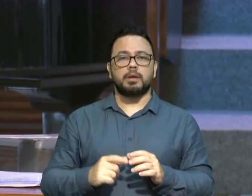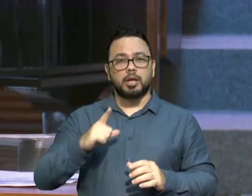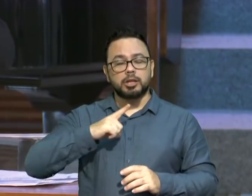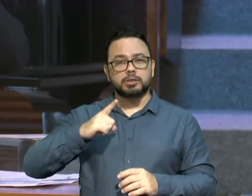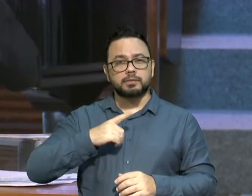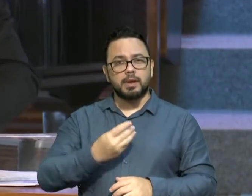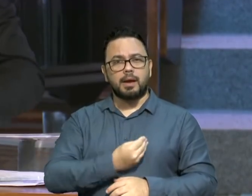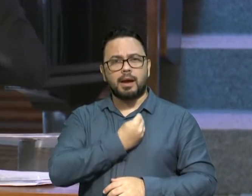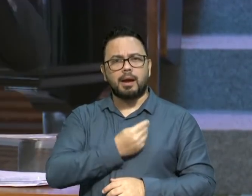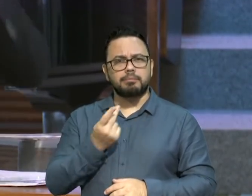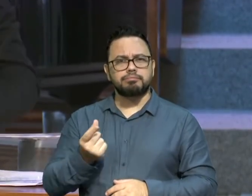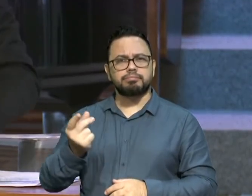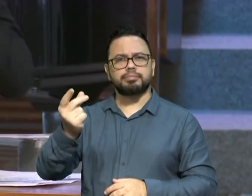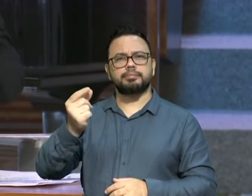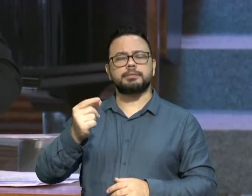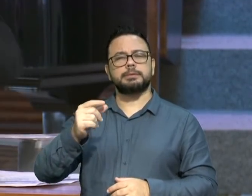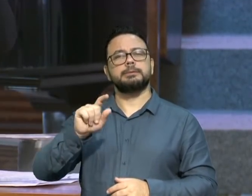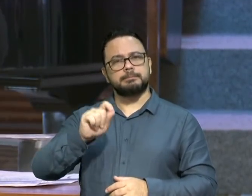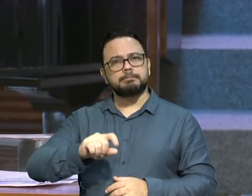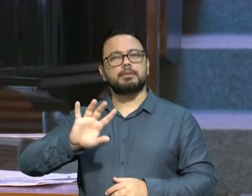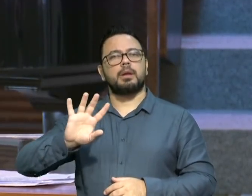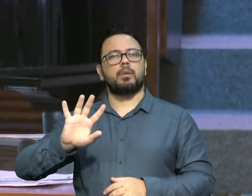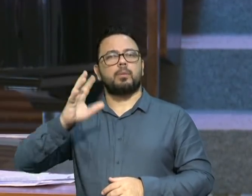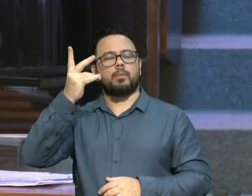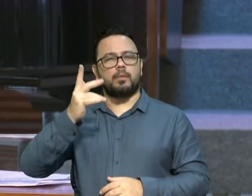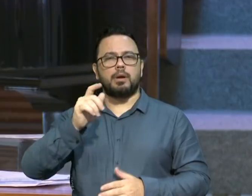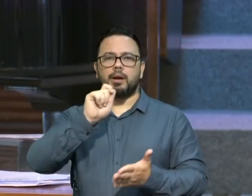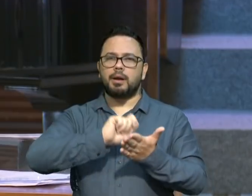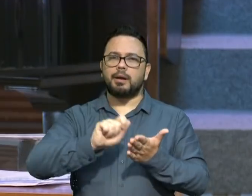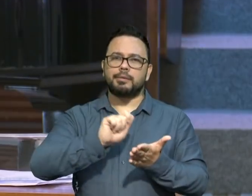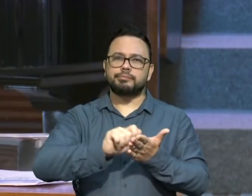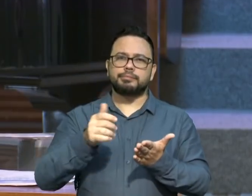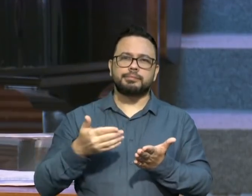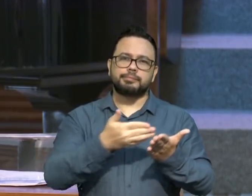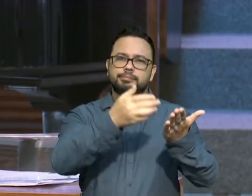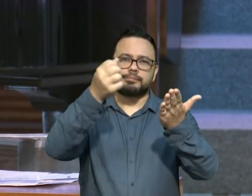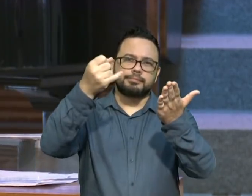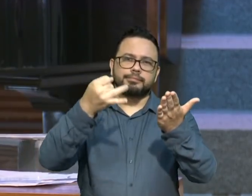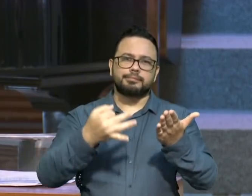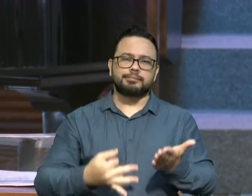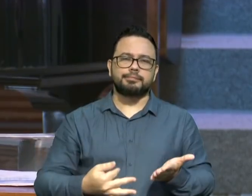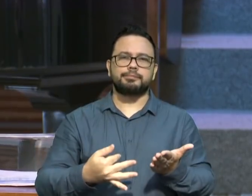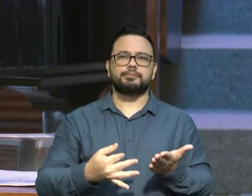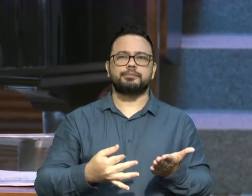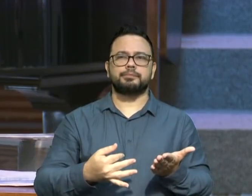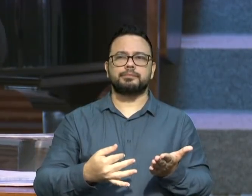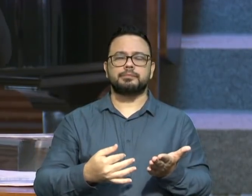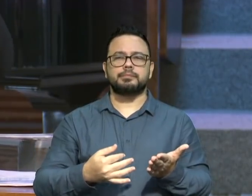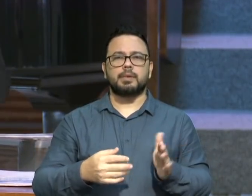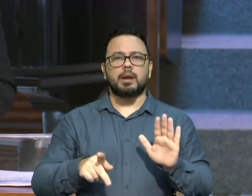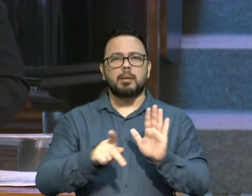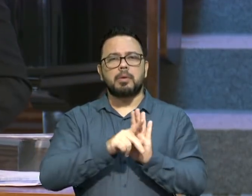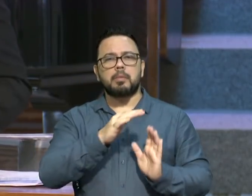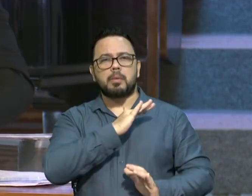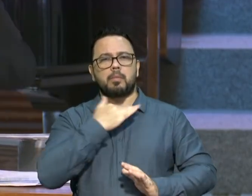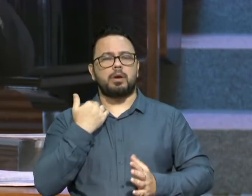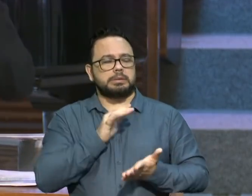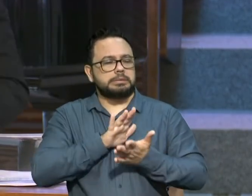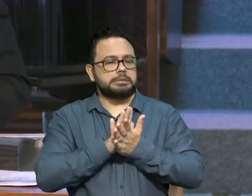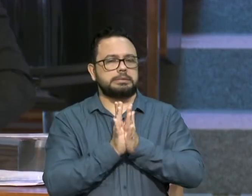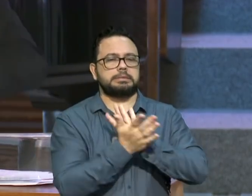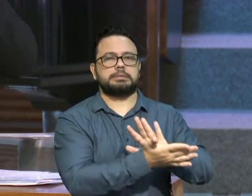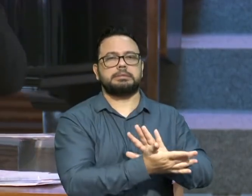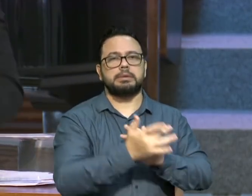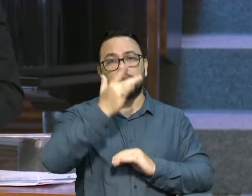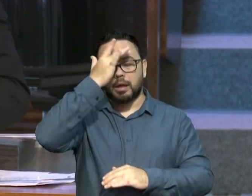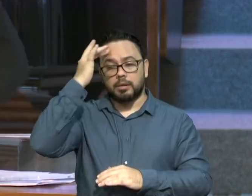imortalidade Então se cumprirá a palavra que está escrita tragada destruída morta foi a morte pela vitória e